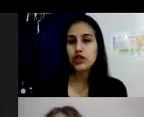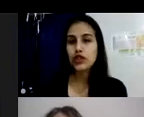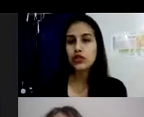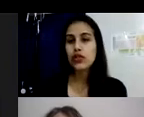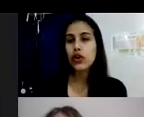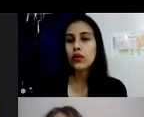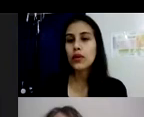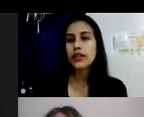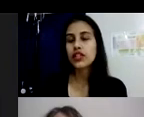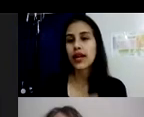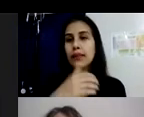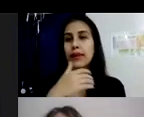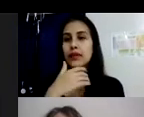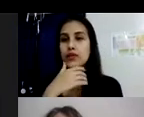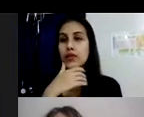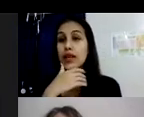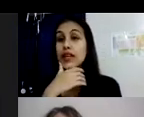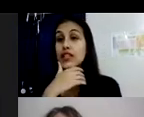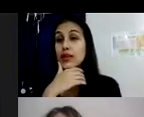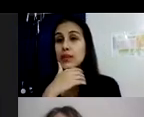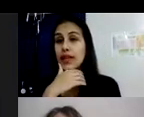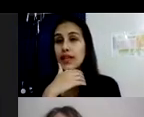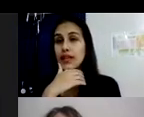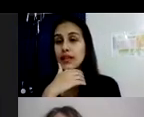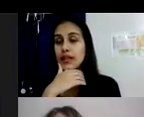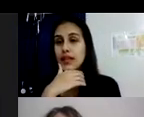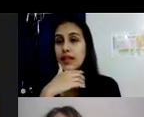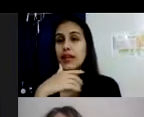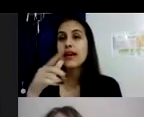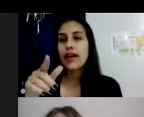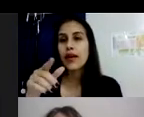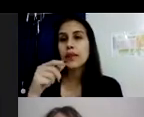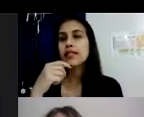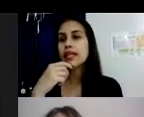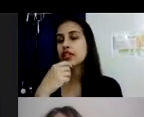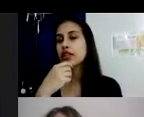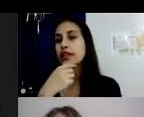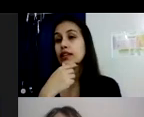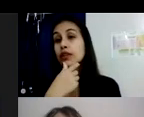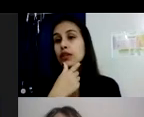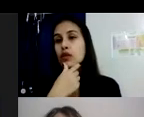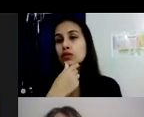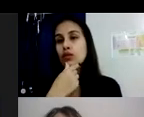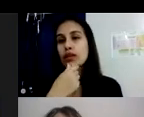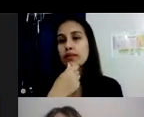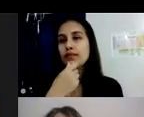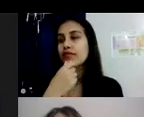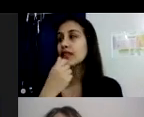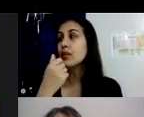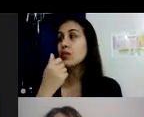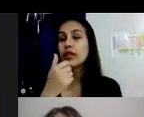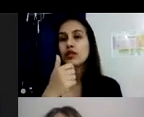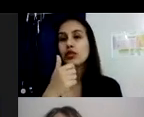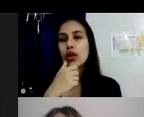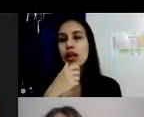tarja preta. Se o meu paciente toma medicamentos tarja preta, é um paciente que vai ter muita tontura,